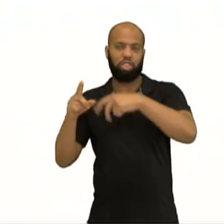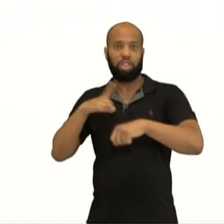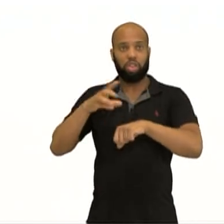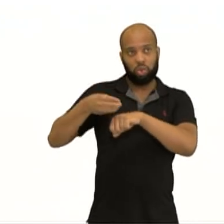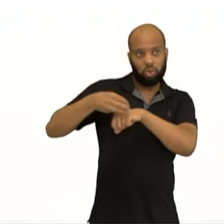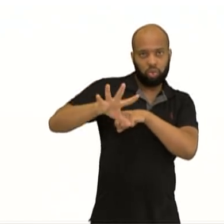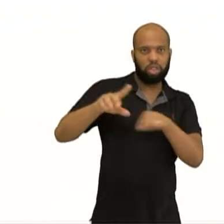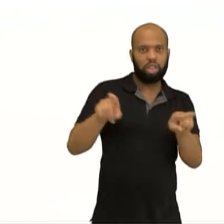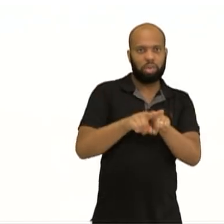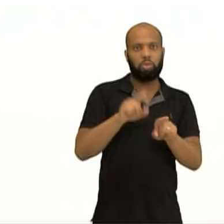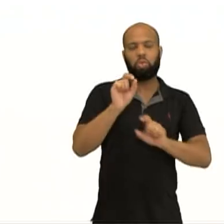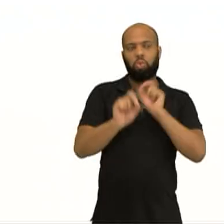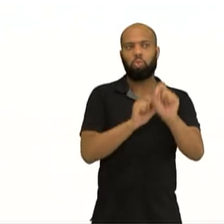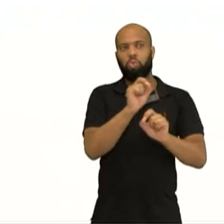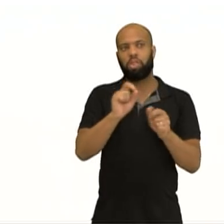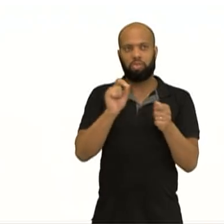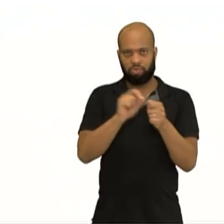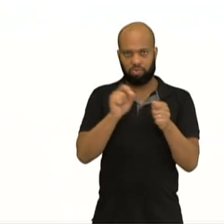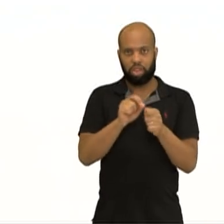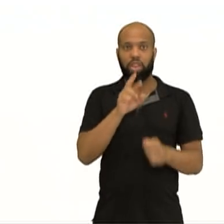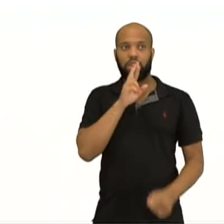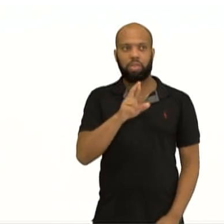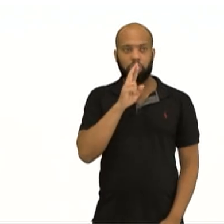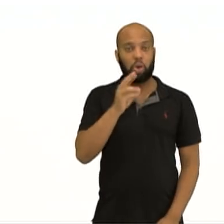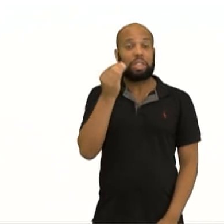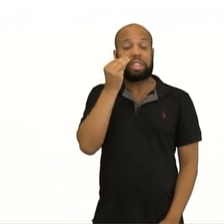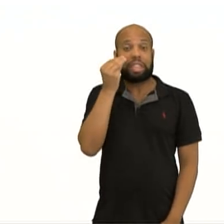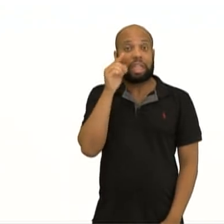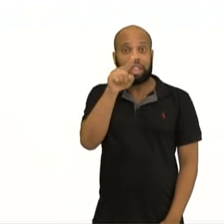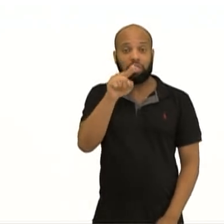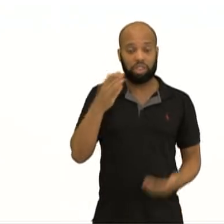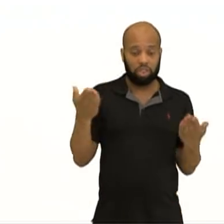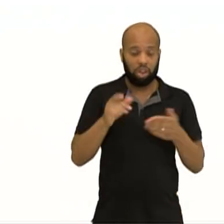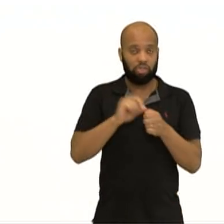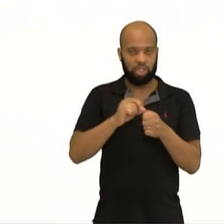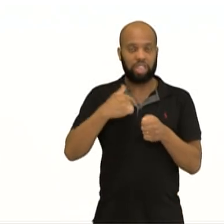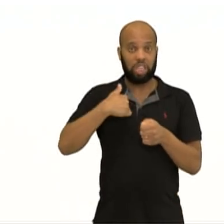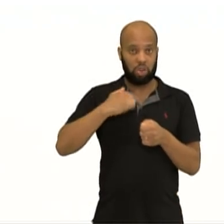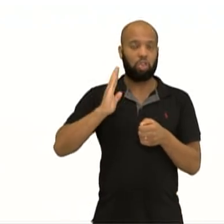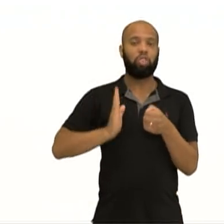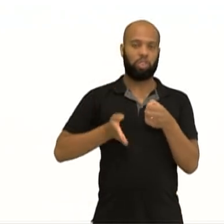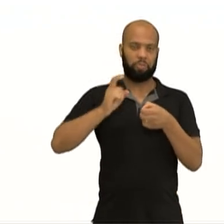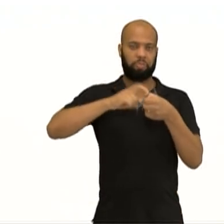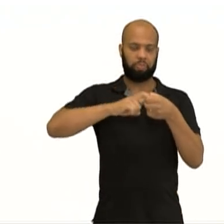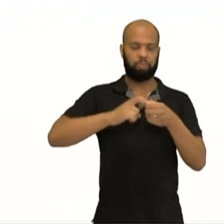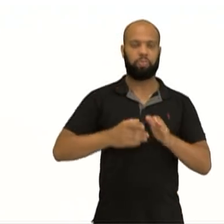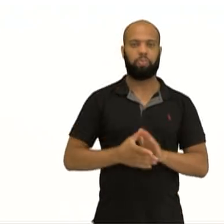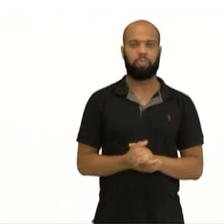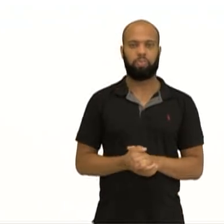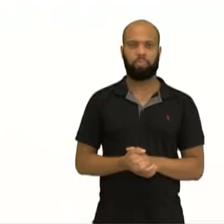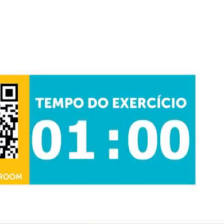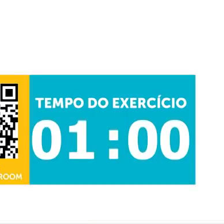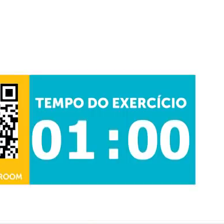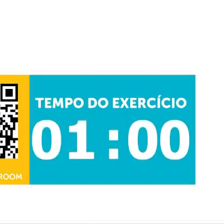diquinha do que a gente vai ter como resposta. Tempo para vocês e a gente já volta.